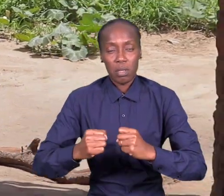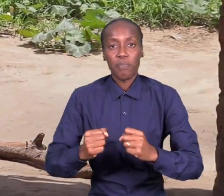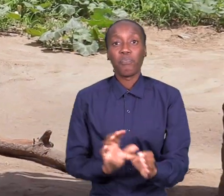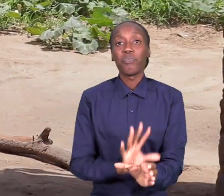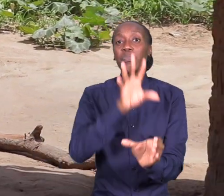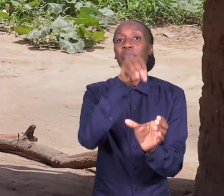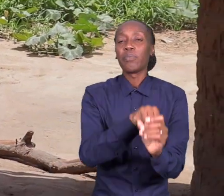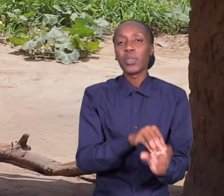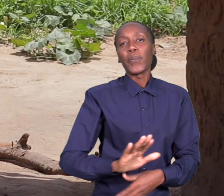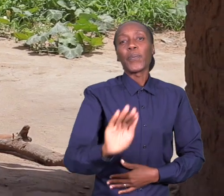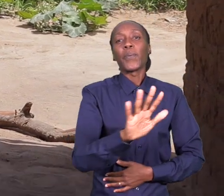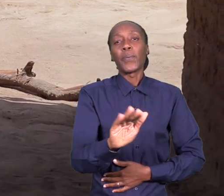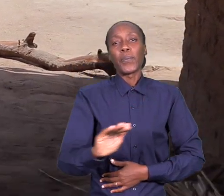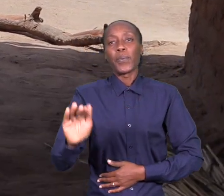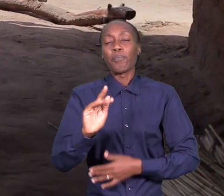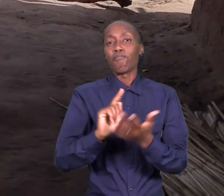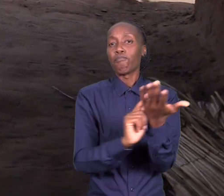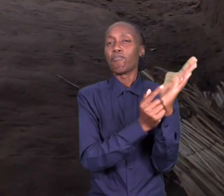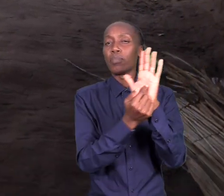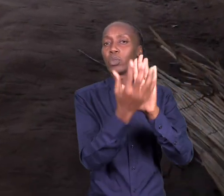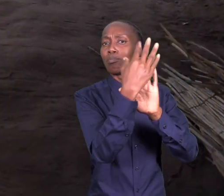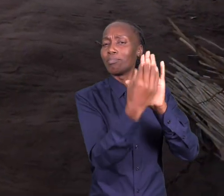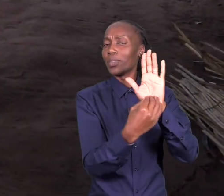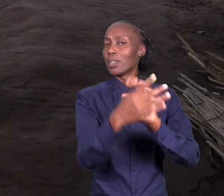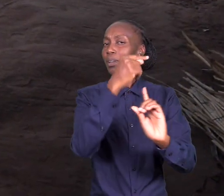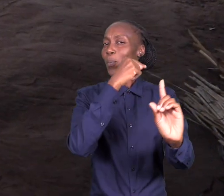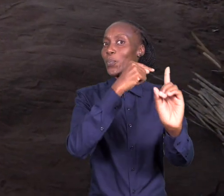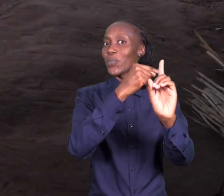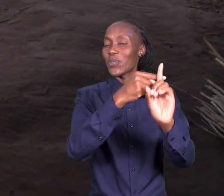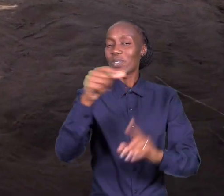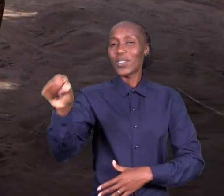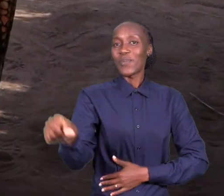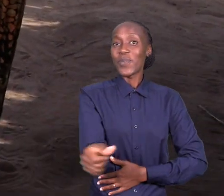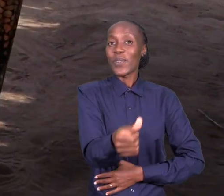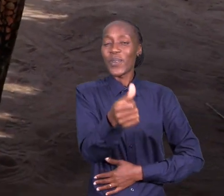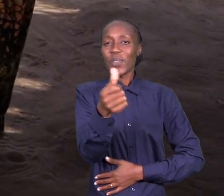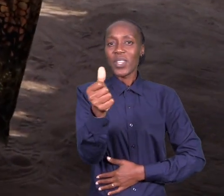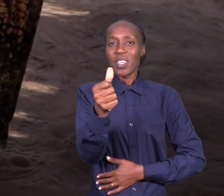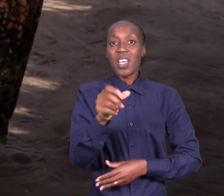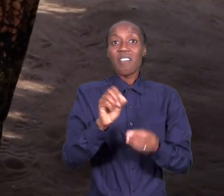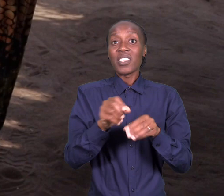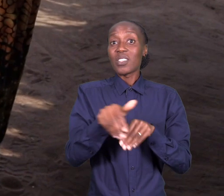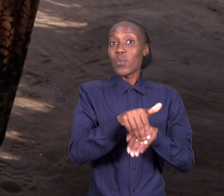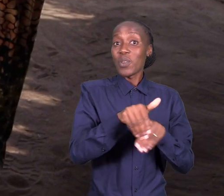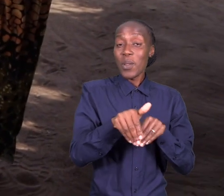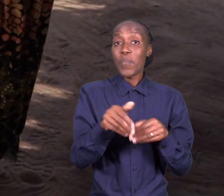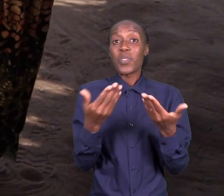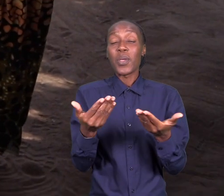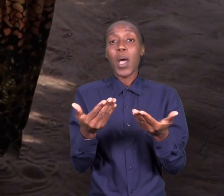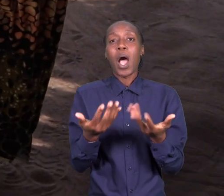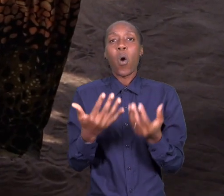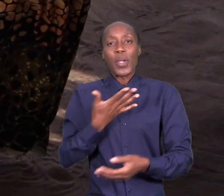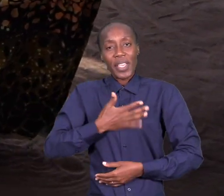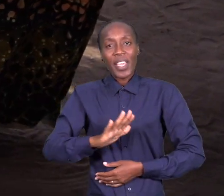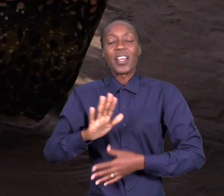de atividades baseadas no envolvimento comunitário tem mostrado resultados positivos na melhoria do comportamento